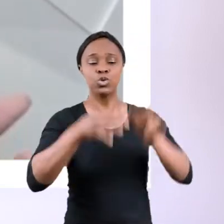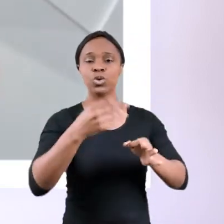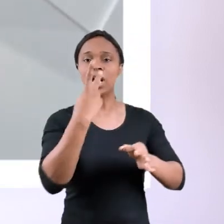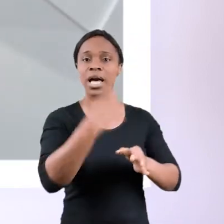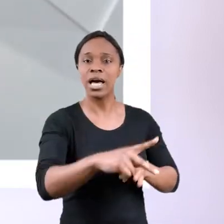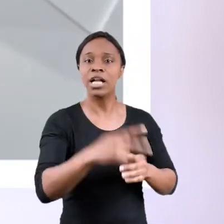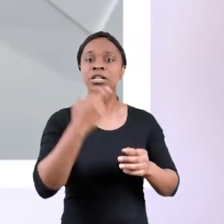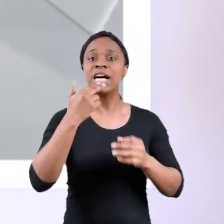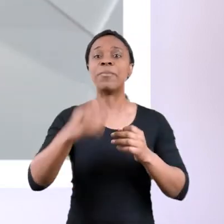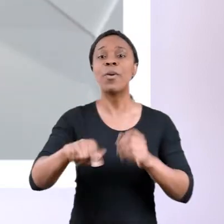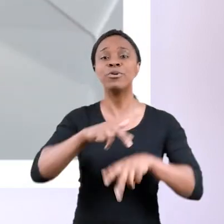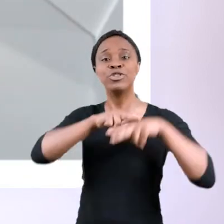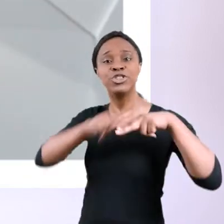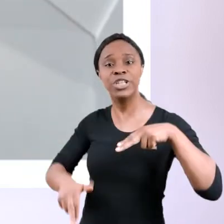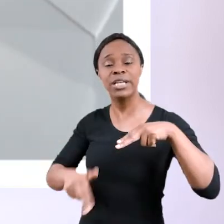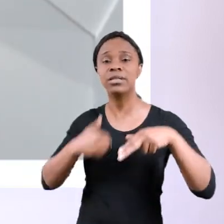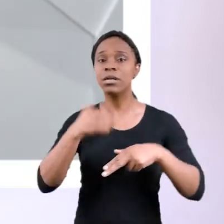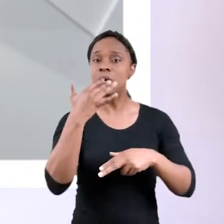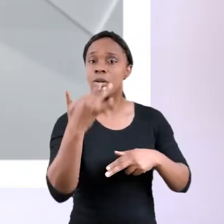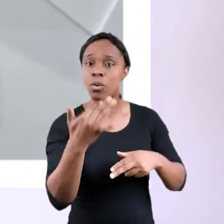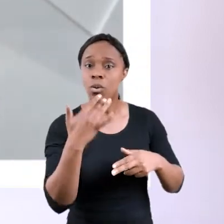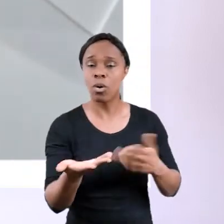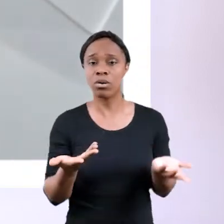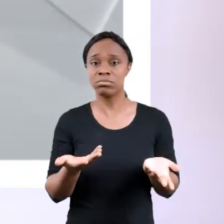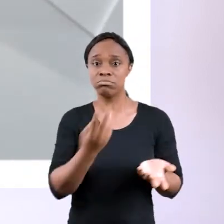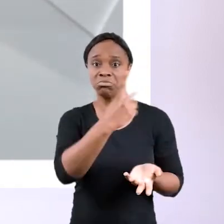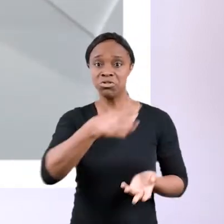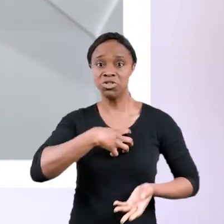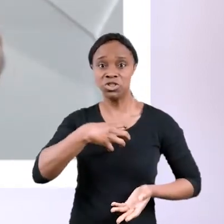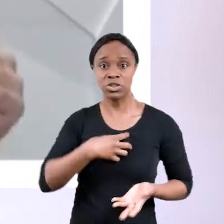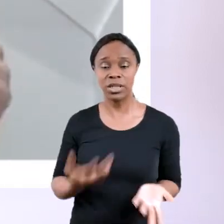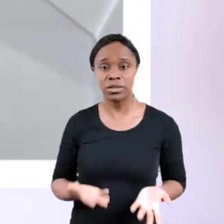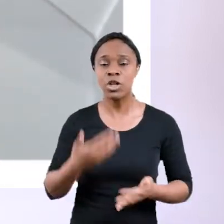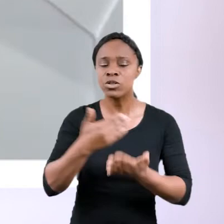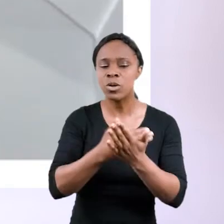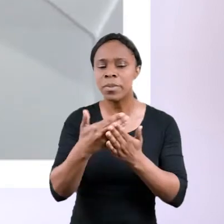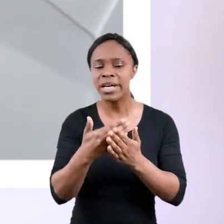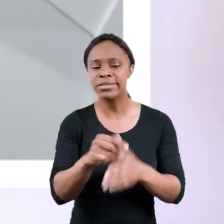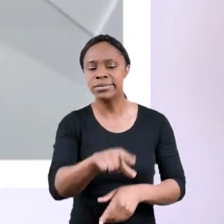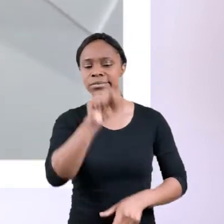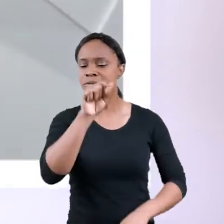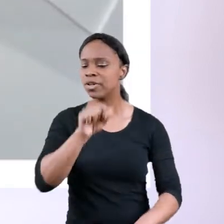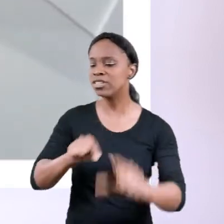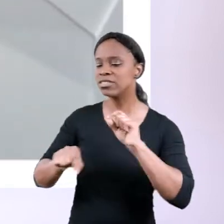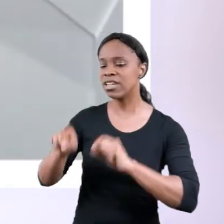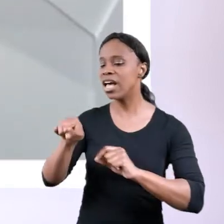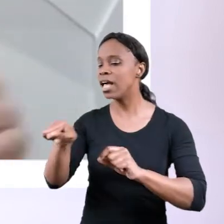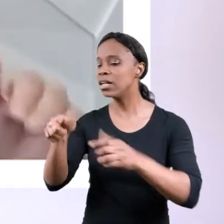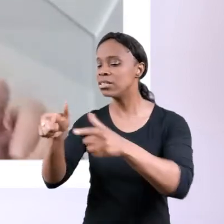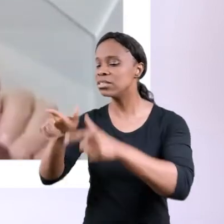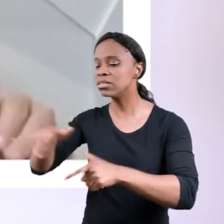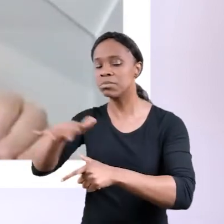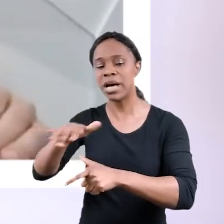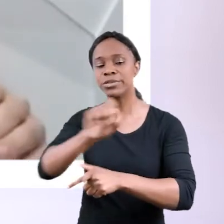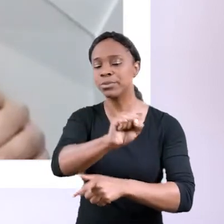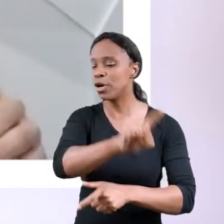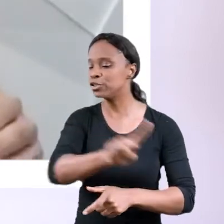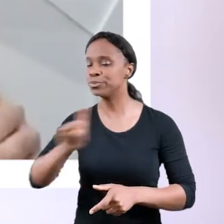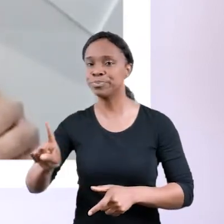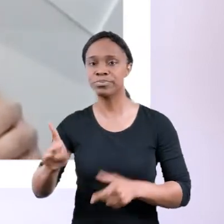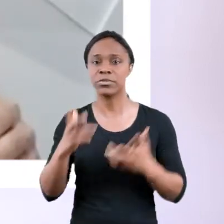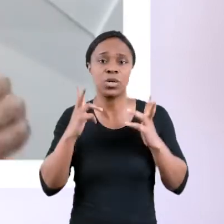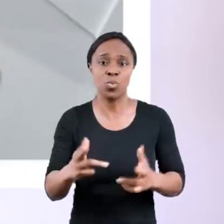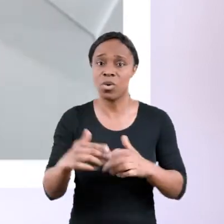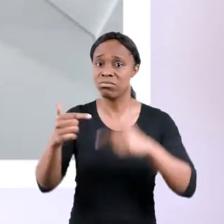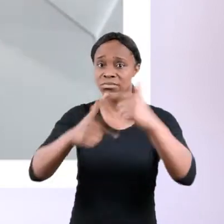expressão dele ou da cor de pele. É dessa forma que nós vamos definindo quem deve ocupar determinados espaços. E não é diferente no universo